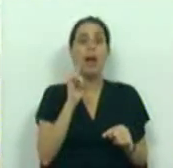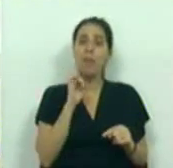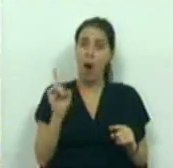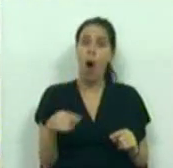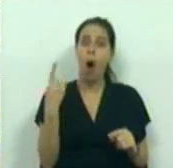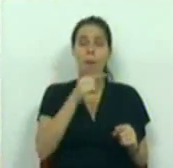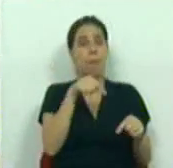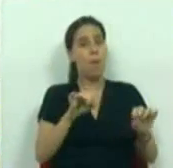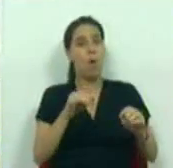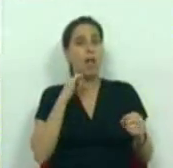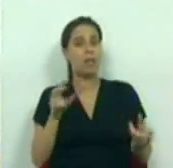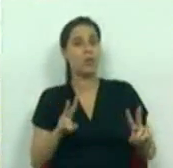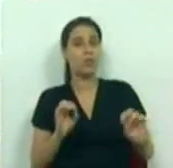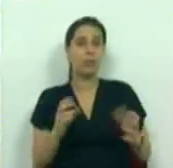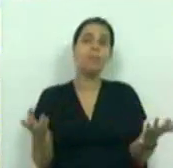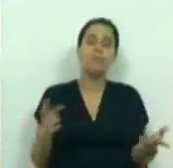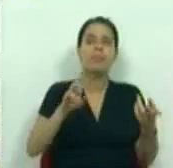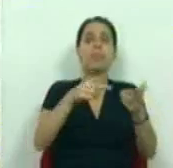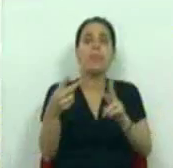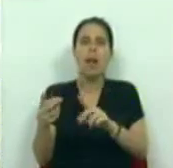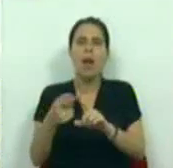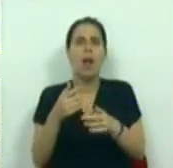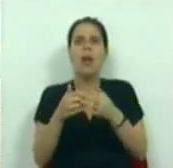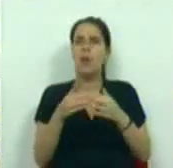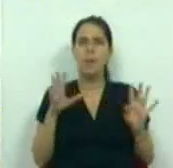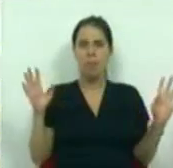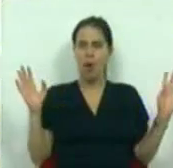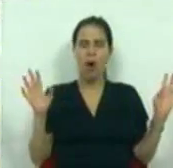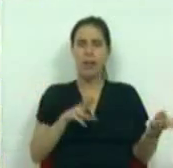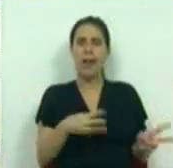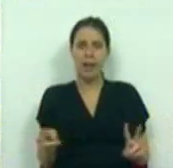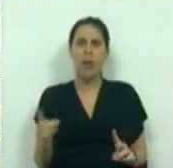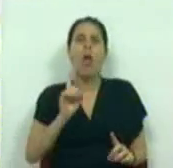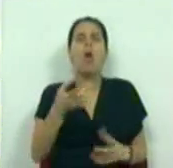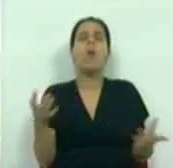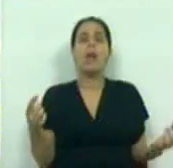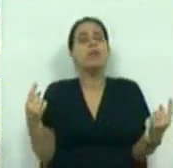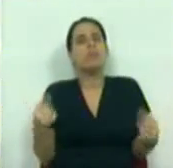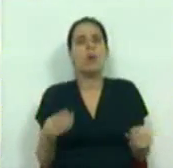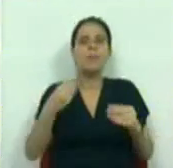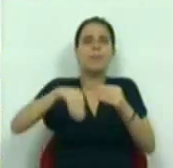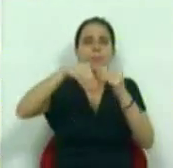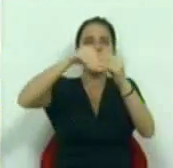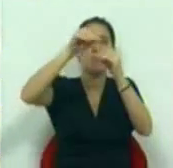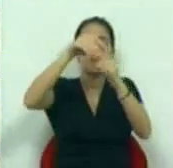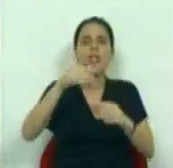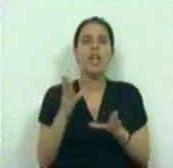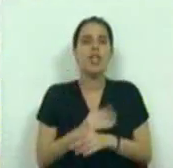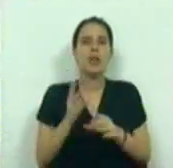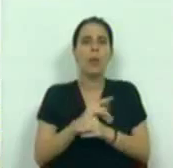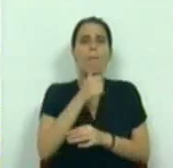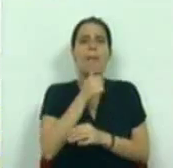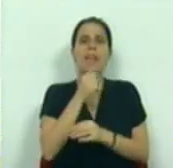importante, mas para isso ele não está disposto. Porque o retificativo não importa. O retificativo é o quê, senão mais medidas